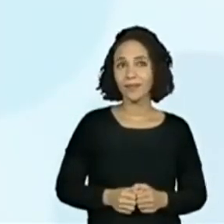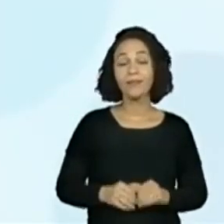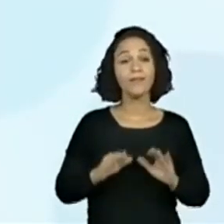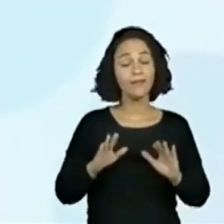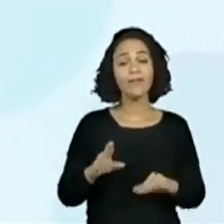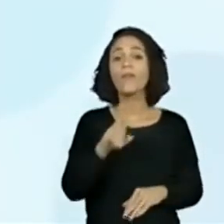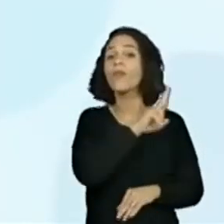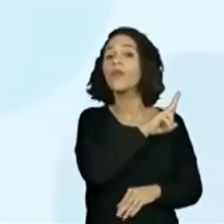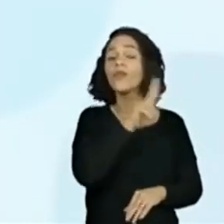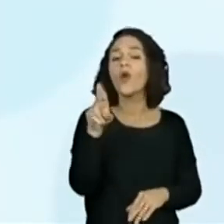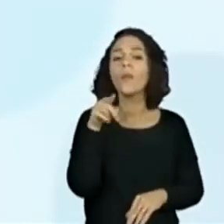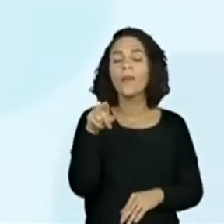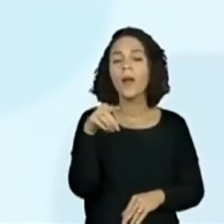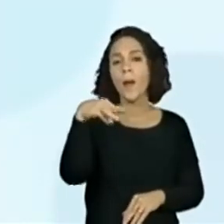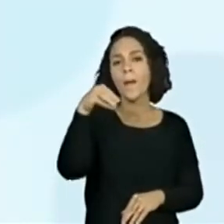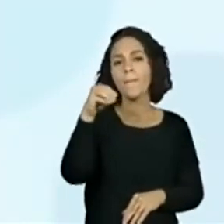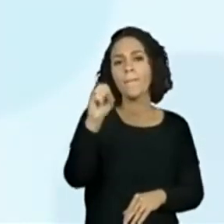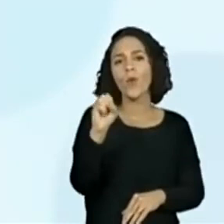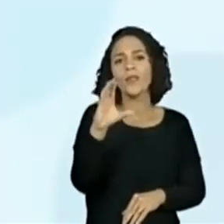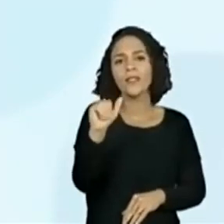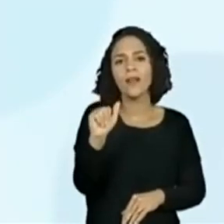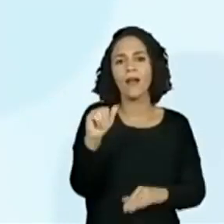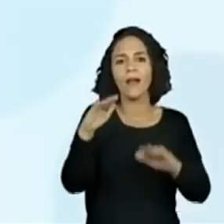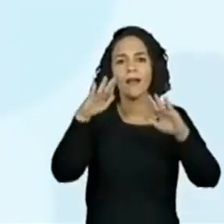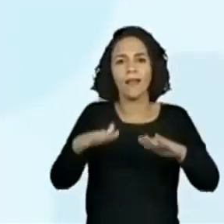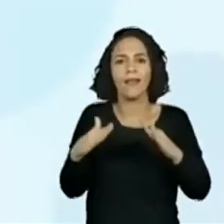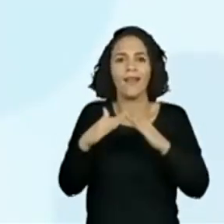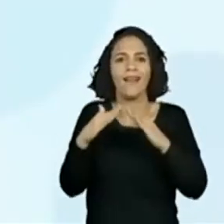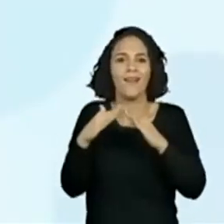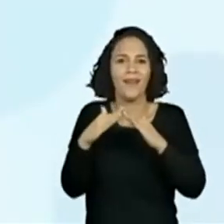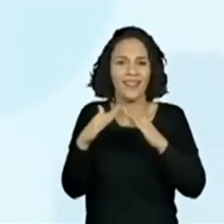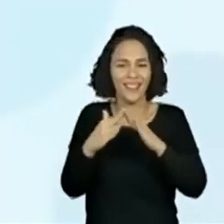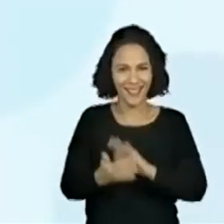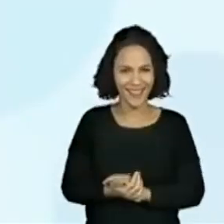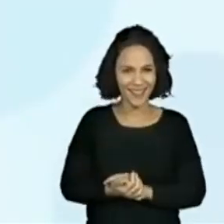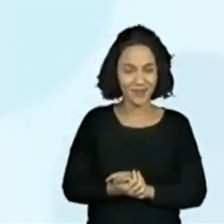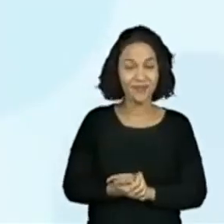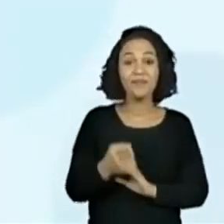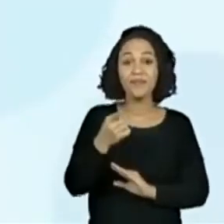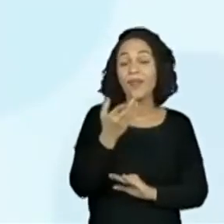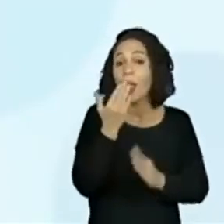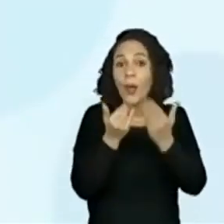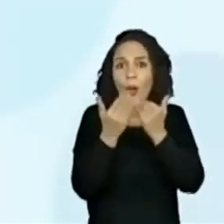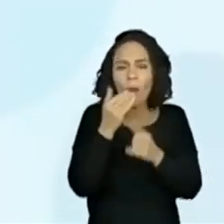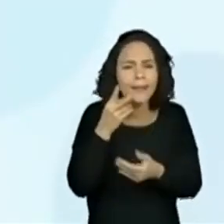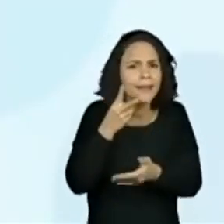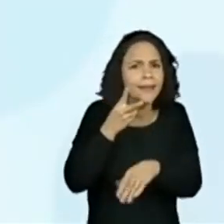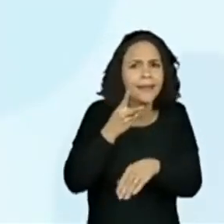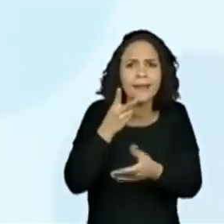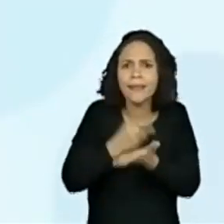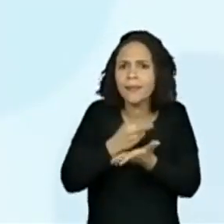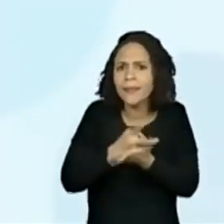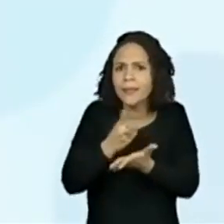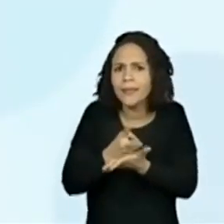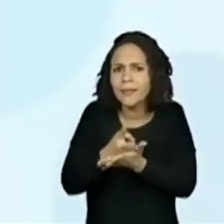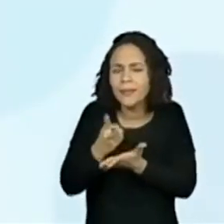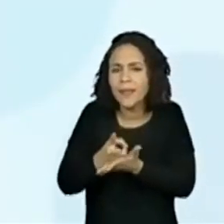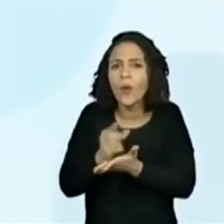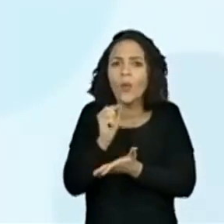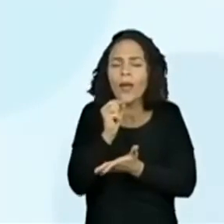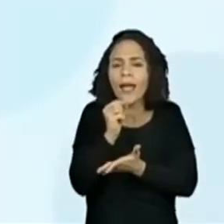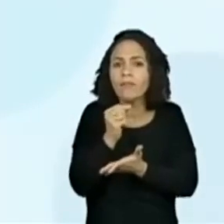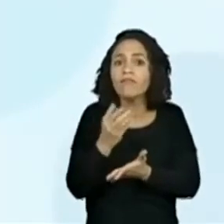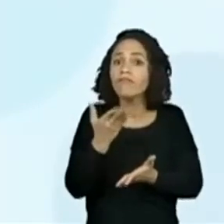Nome popular, mosca doméstica. Alimenta-se constantemente, digerindo uma